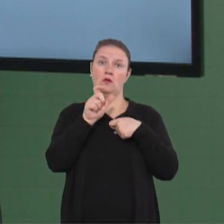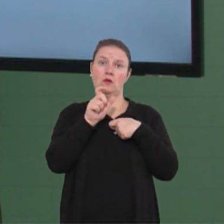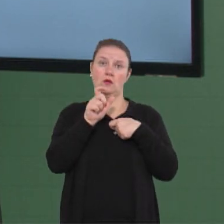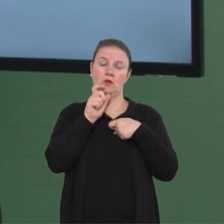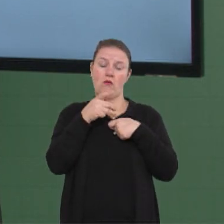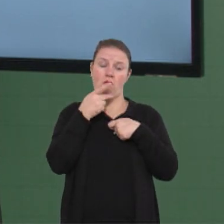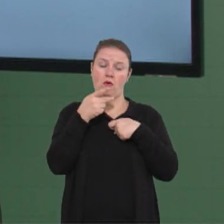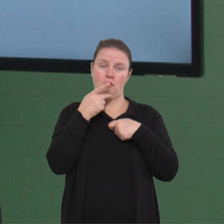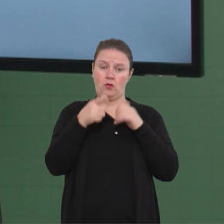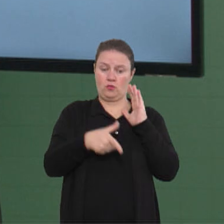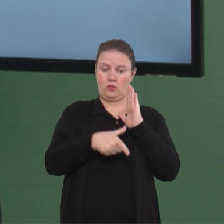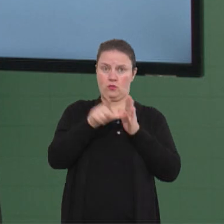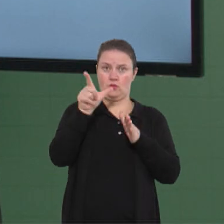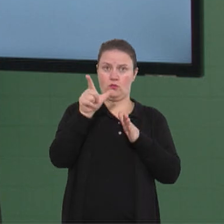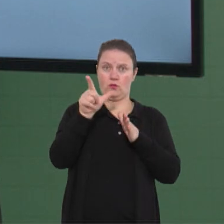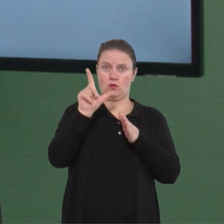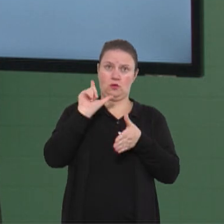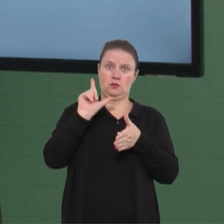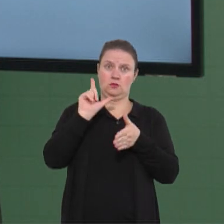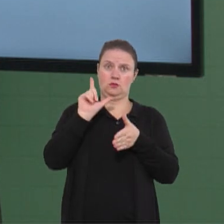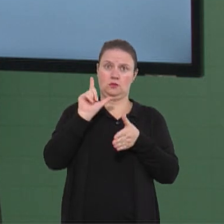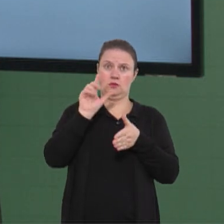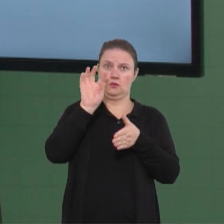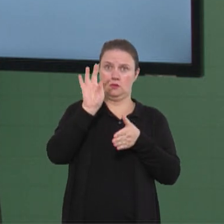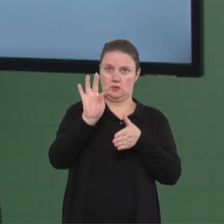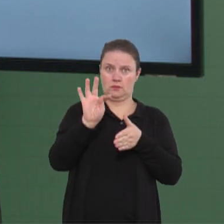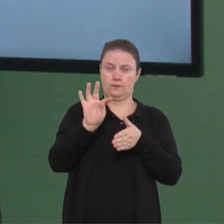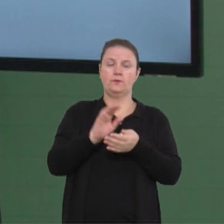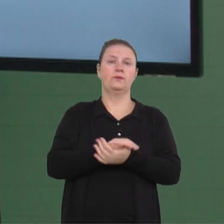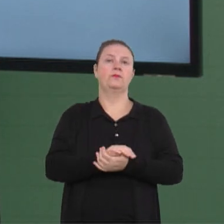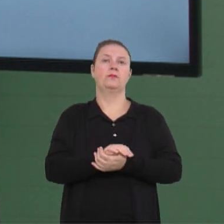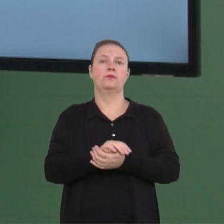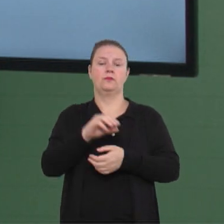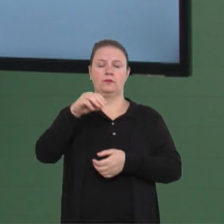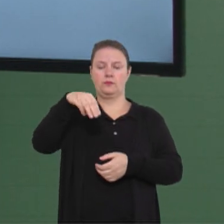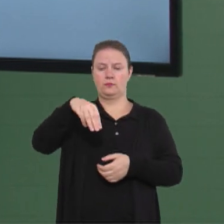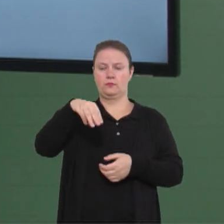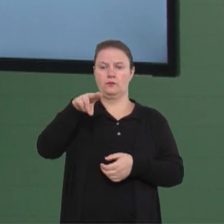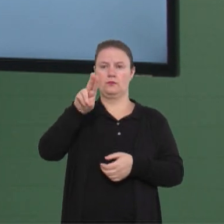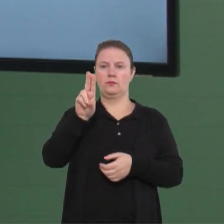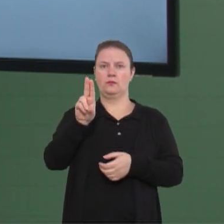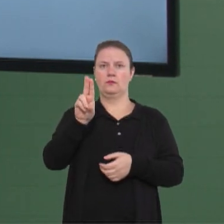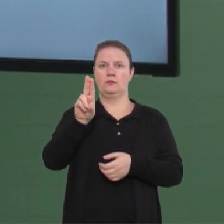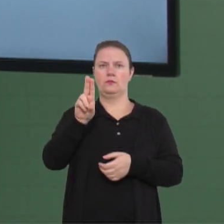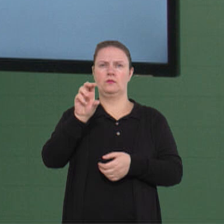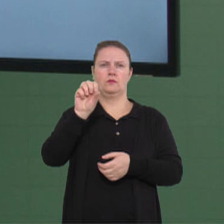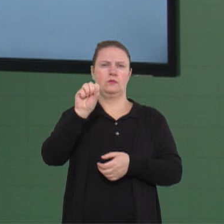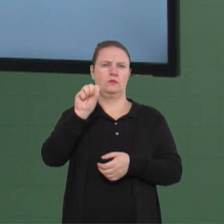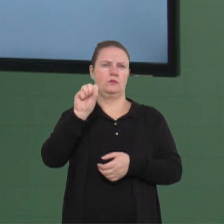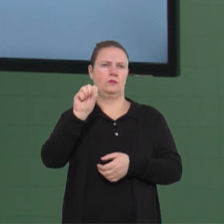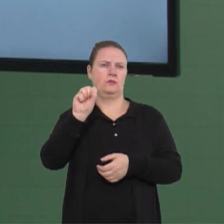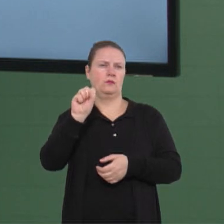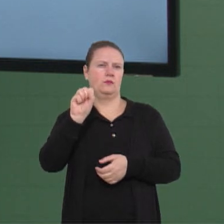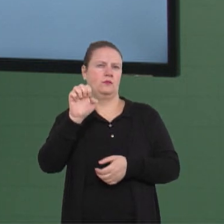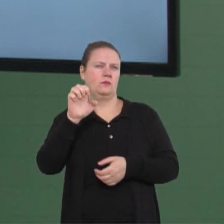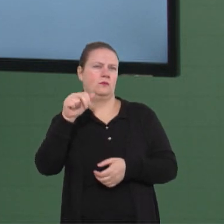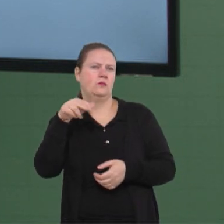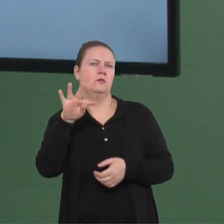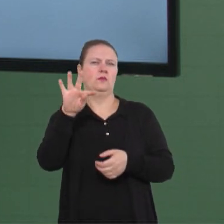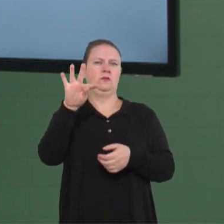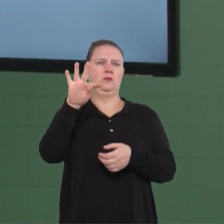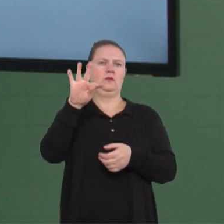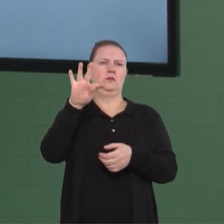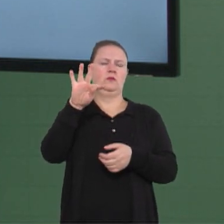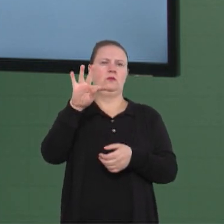você escreve mas você ignora na hora da pronúncia então você fala maçã se você reparar na